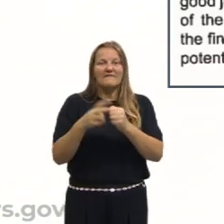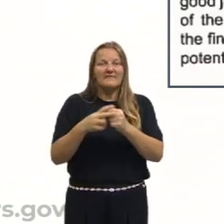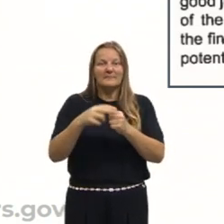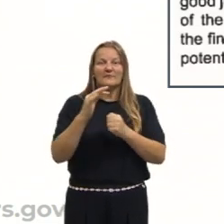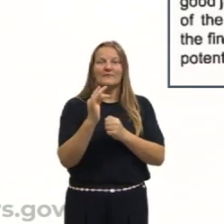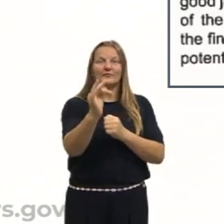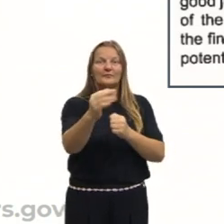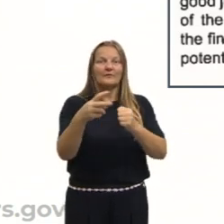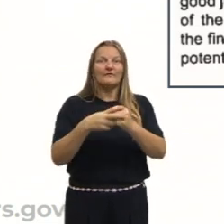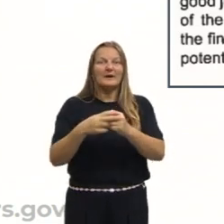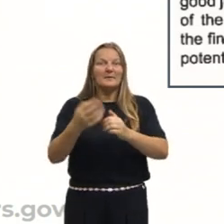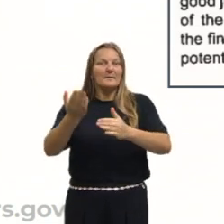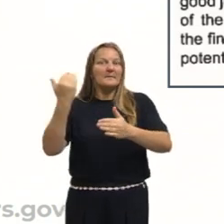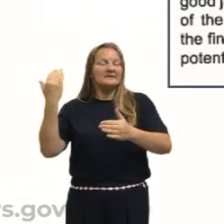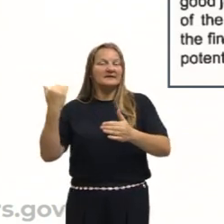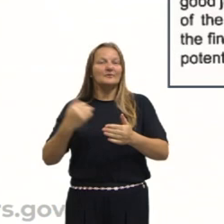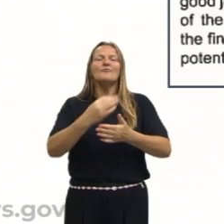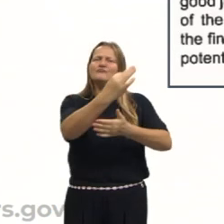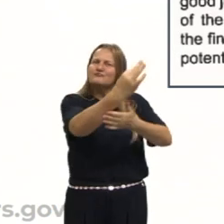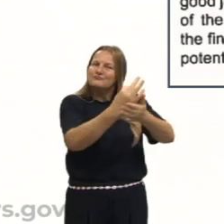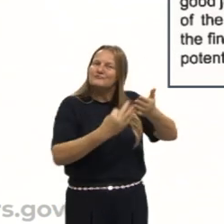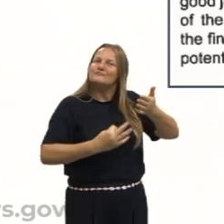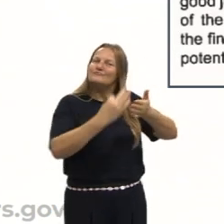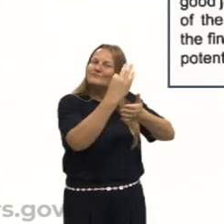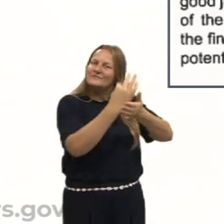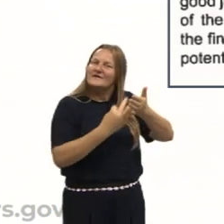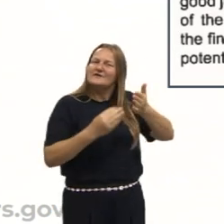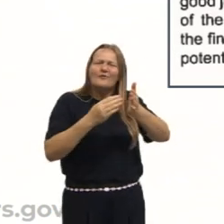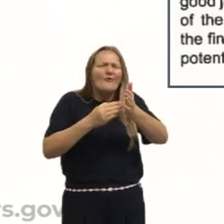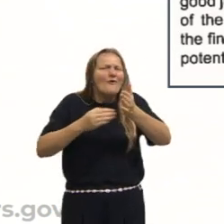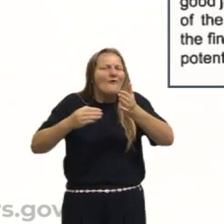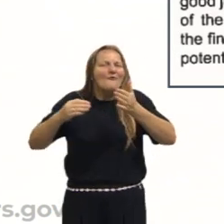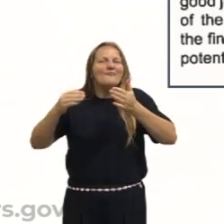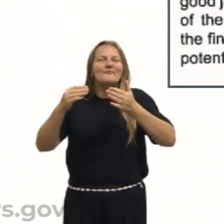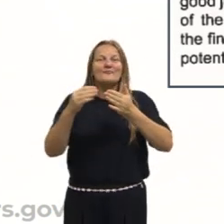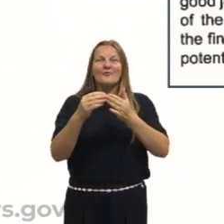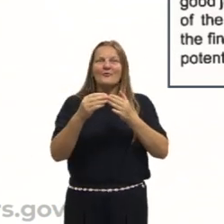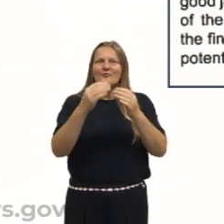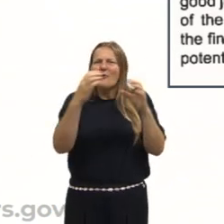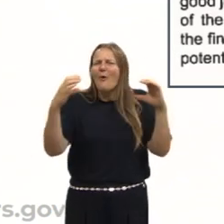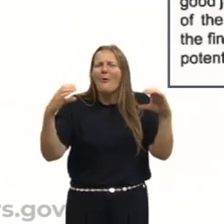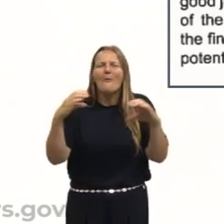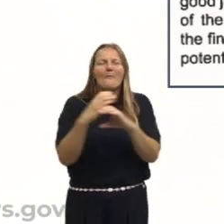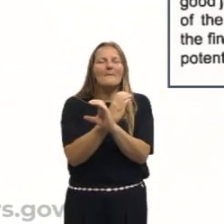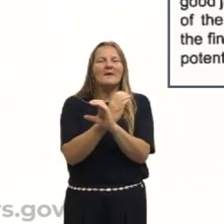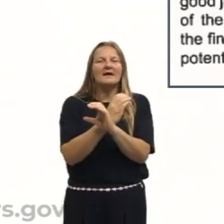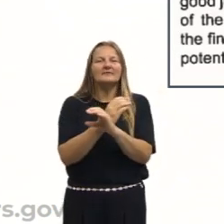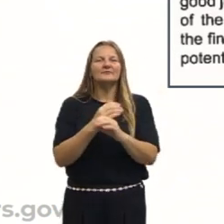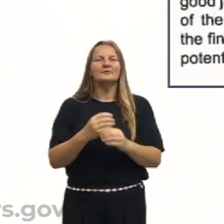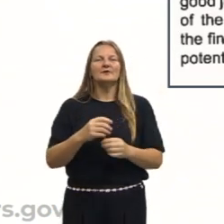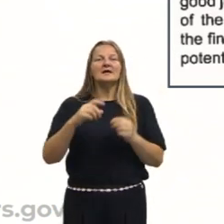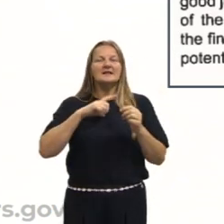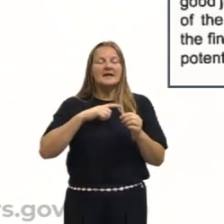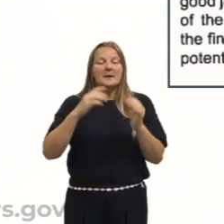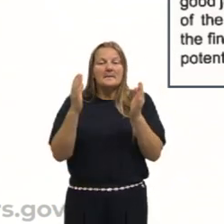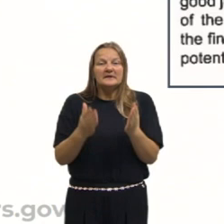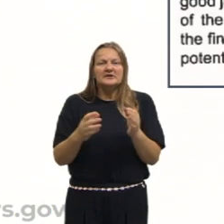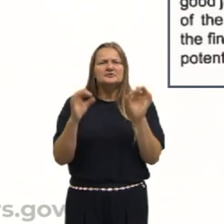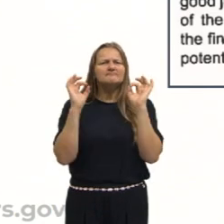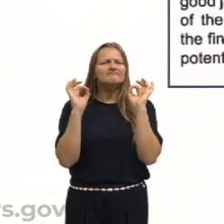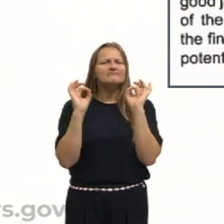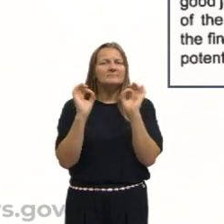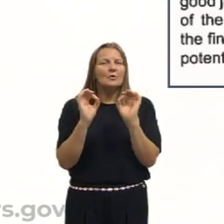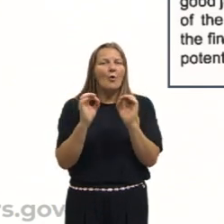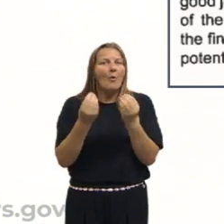o texto ele tá praticamente todo em passado simples tem o presente perfeito